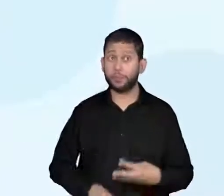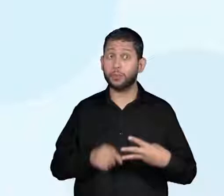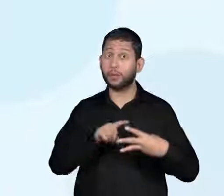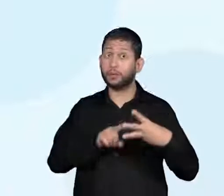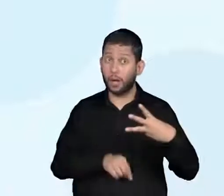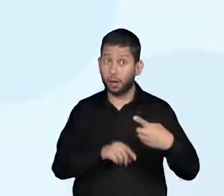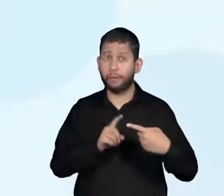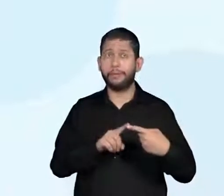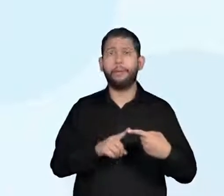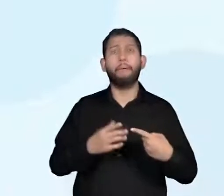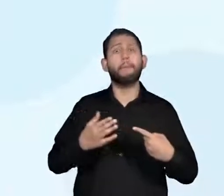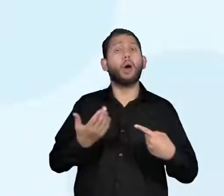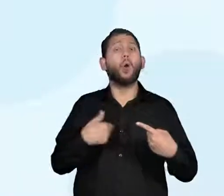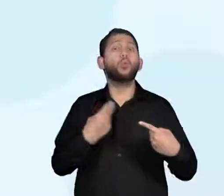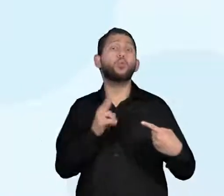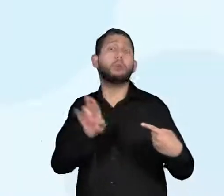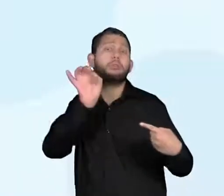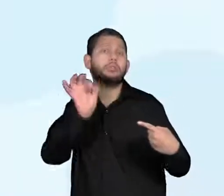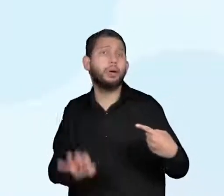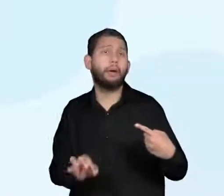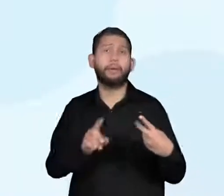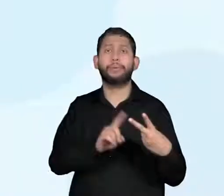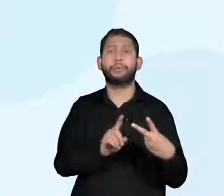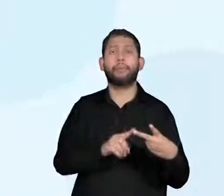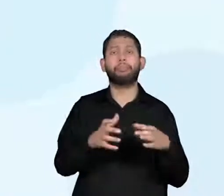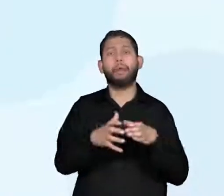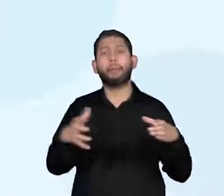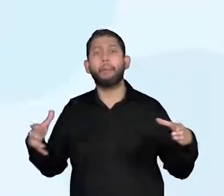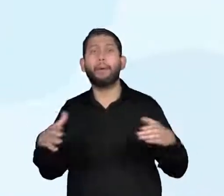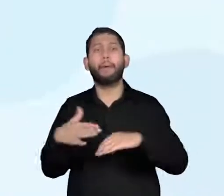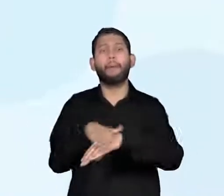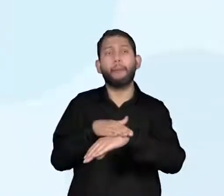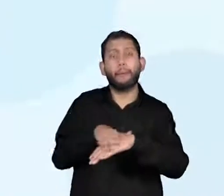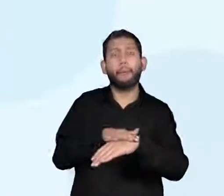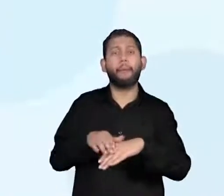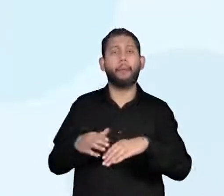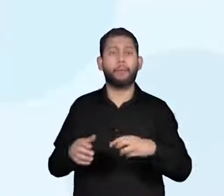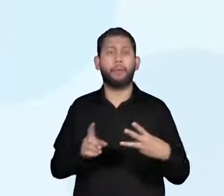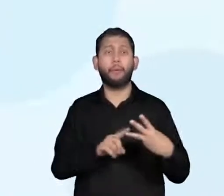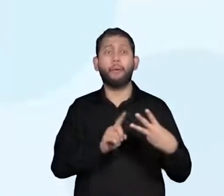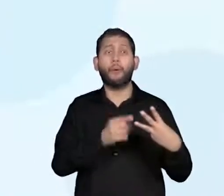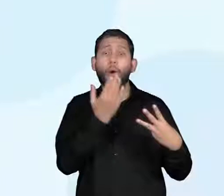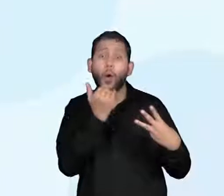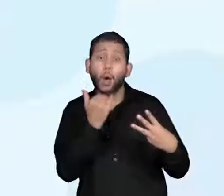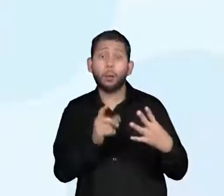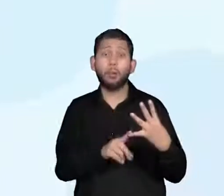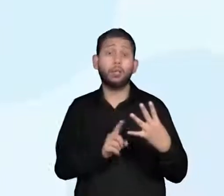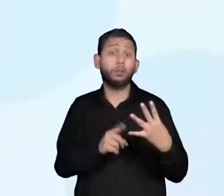E o quarto tópico, curiosidades que eu acho importante colocar aqui no meu verbete.